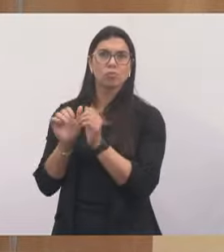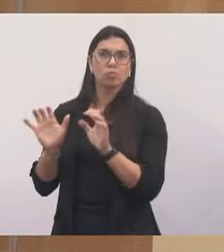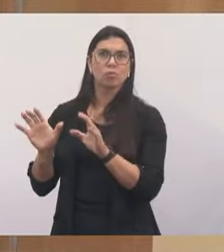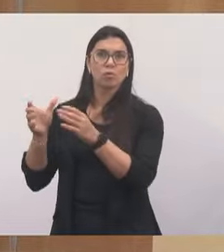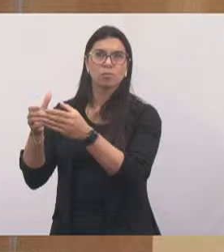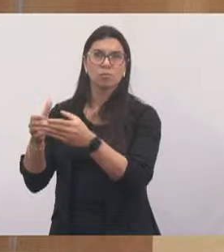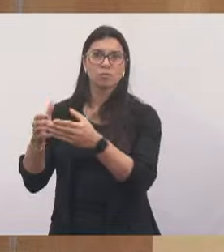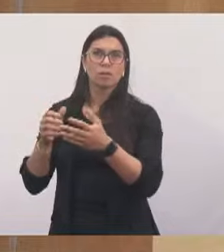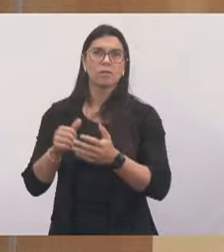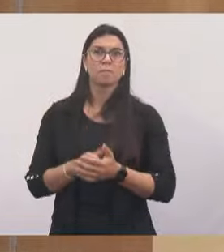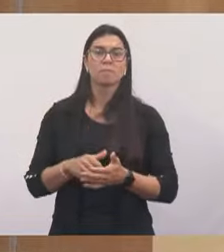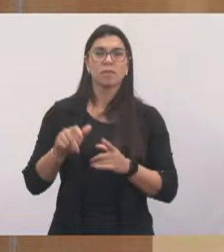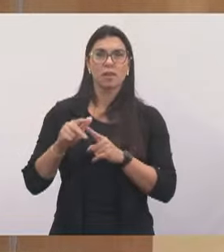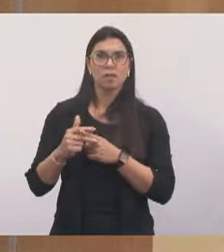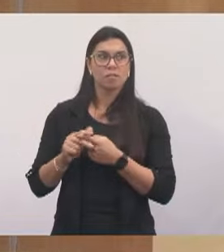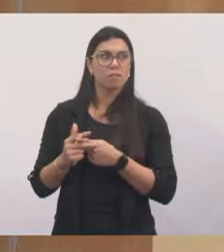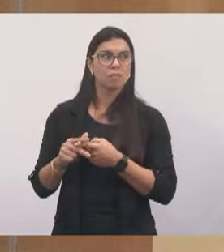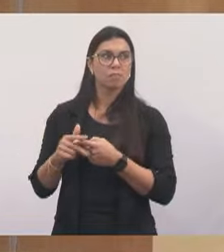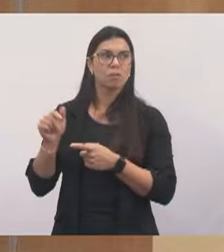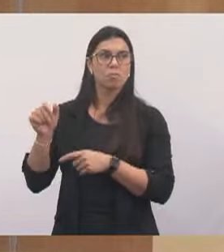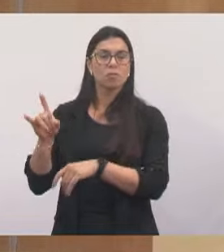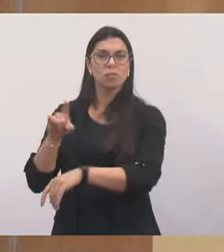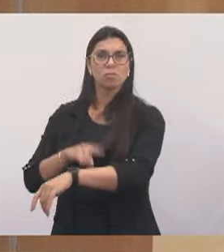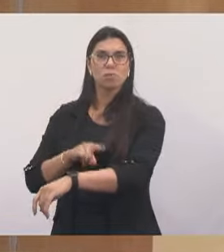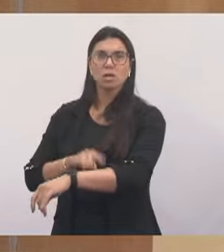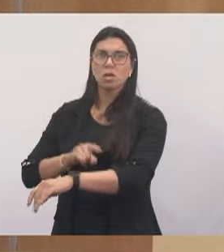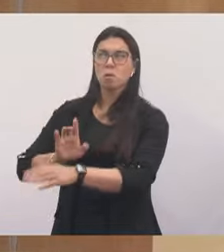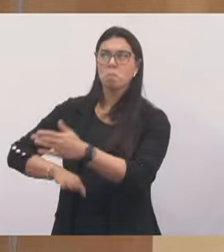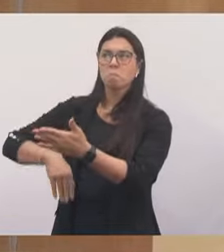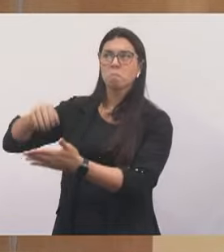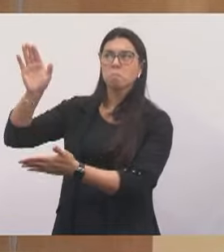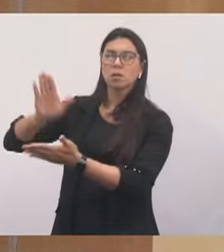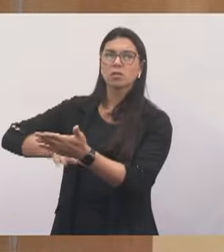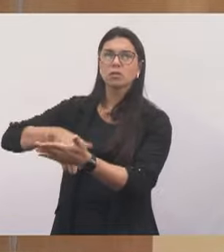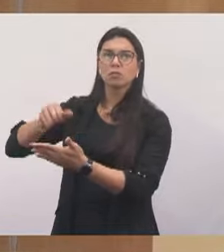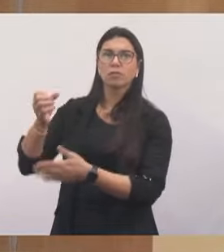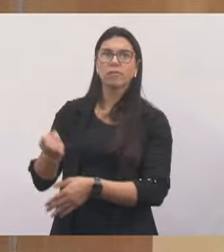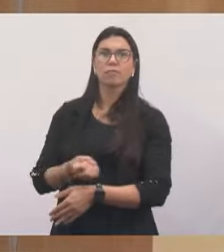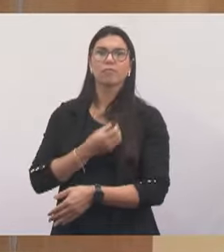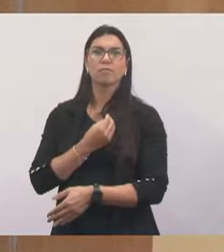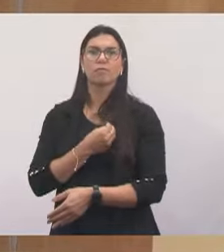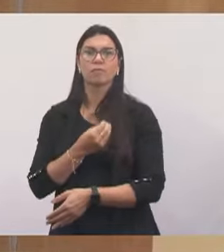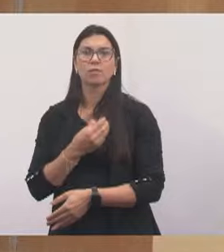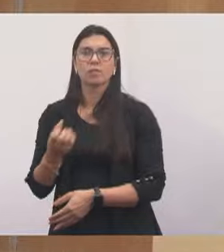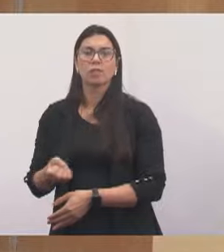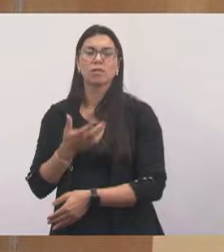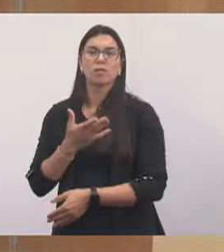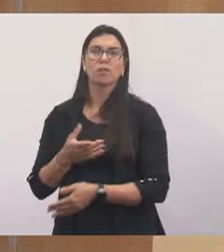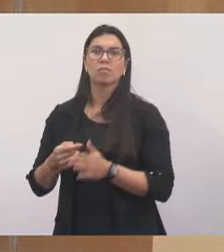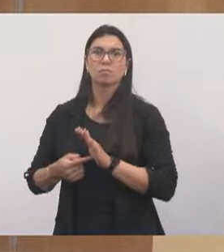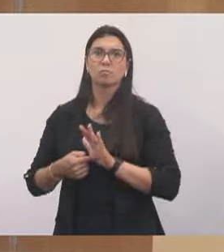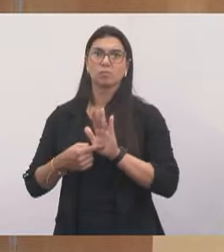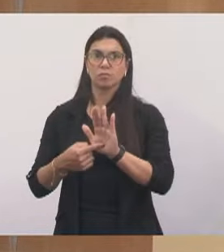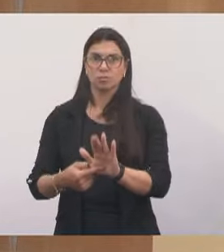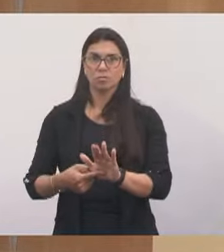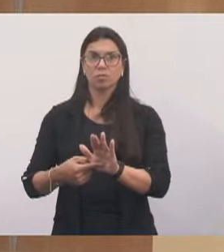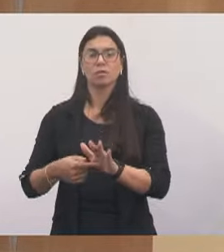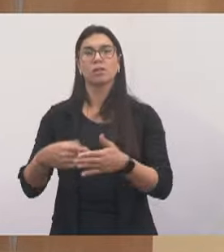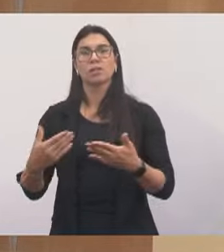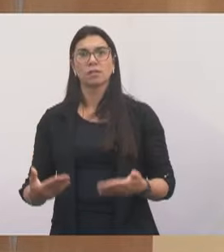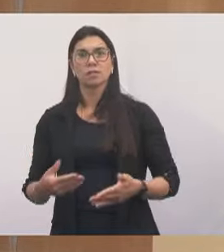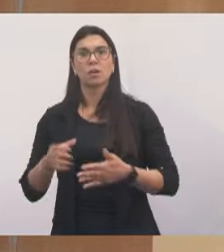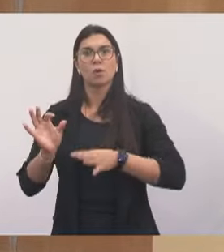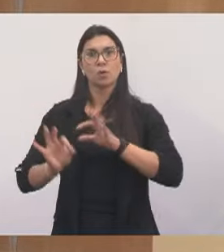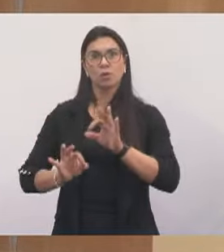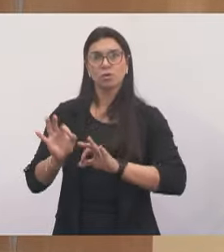que vocês fizeram ali dentro, ali, dos banheiros, da pintura, deu vida de novo ao Ponte Preta. Então, mais do que justo,